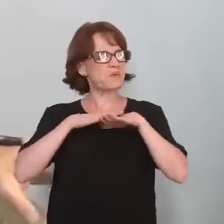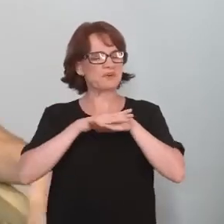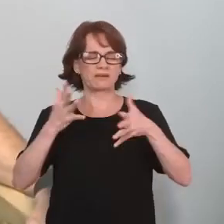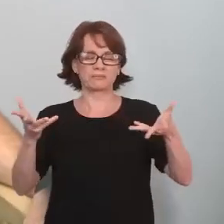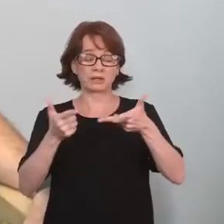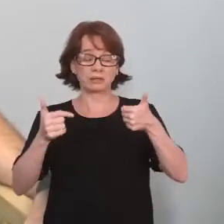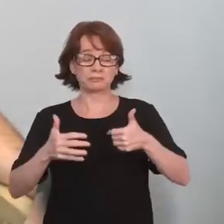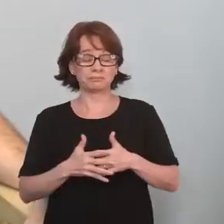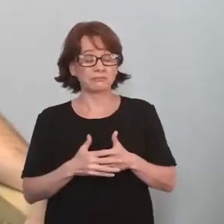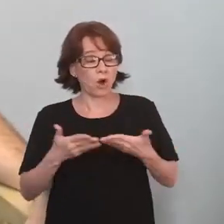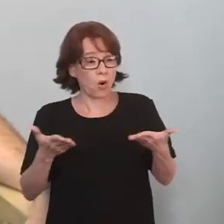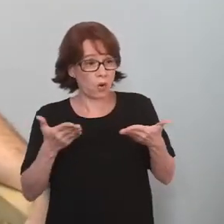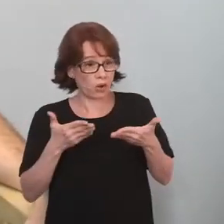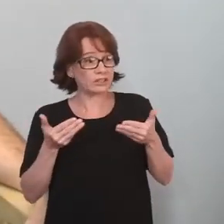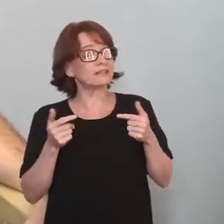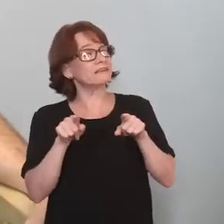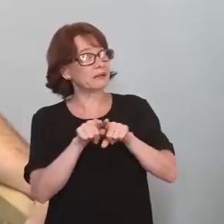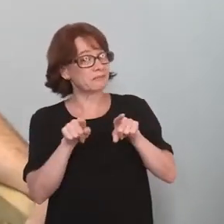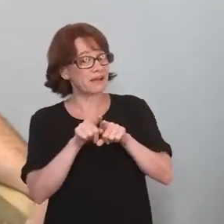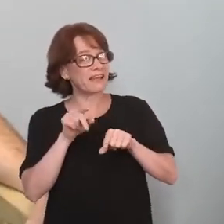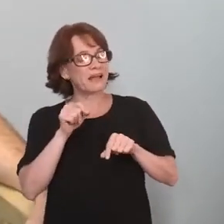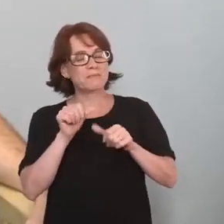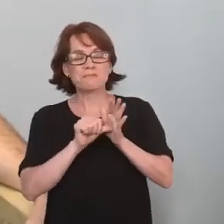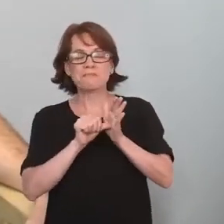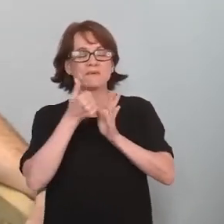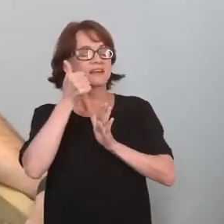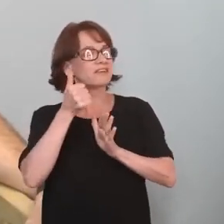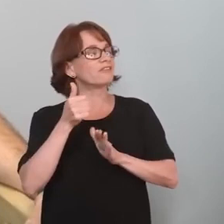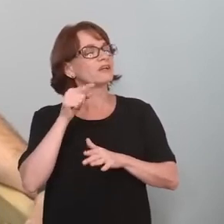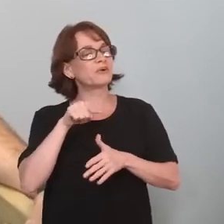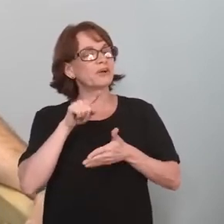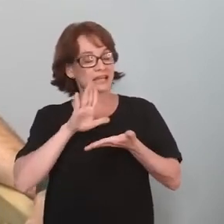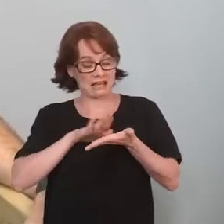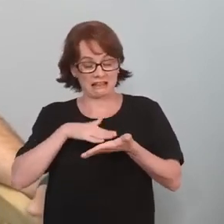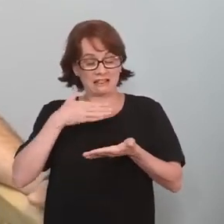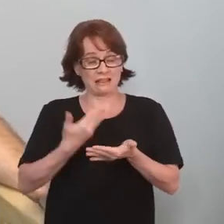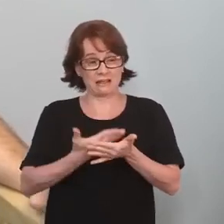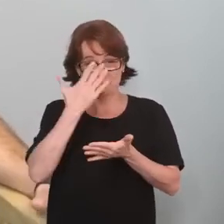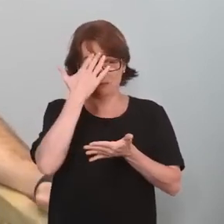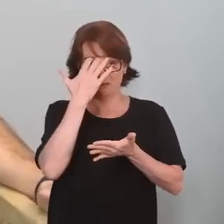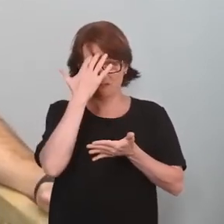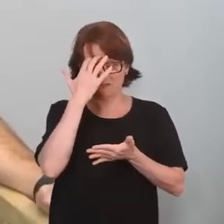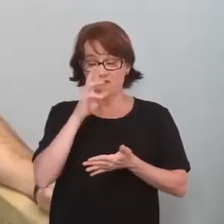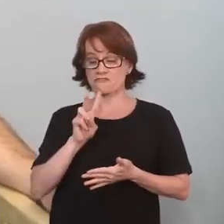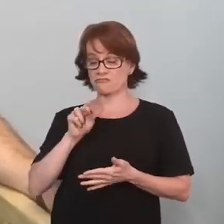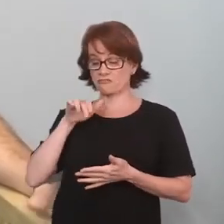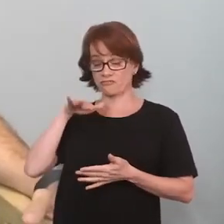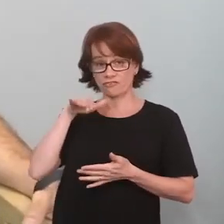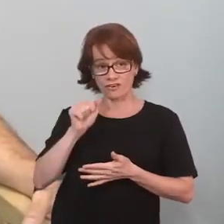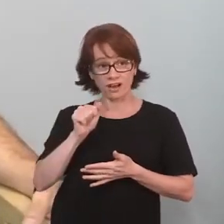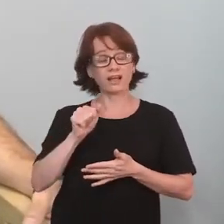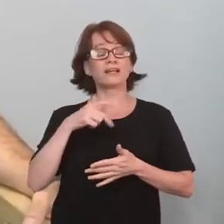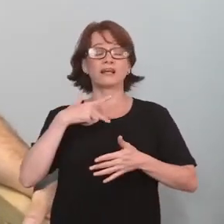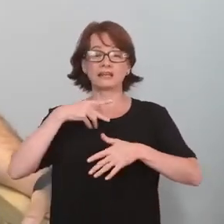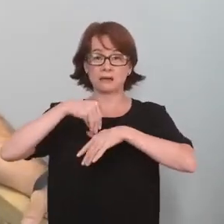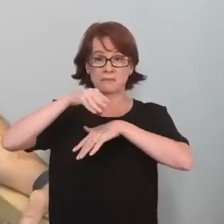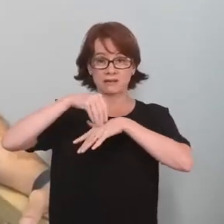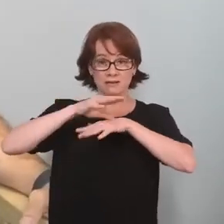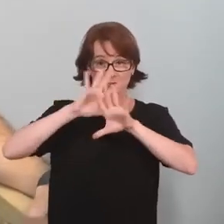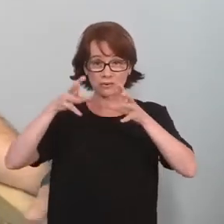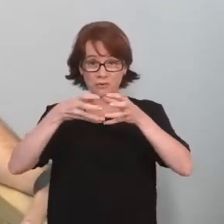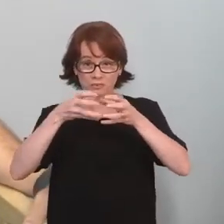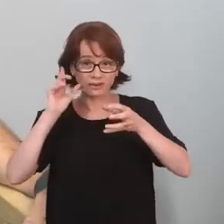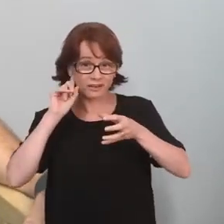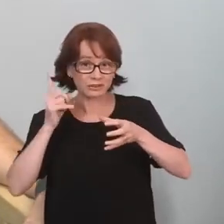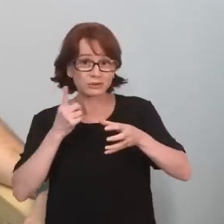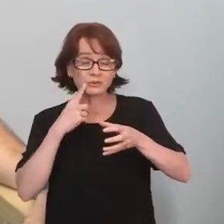estamos estreando aqui, Bia, a Vânia, que está falando para a comunidade surda, para aqueles que não nos ouvem, mas agora vão ouvir